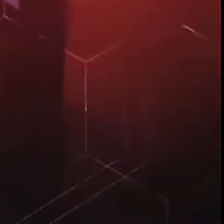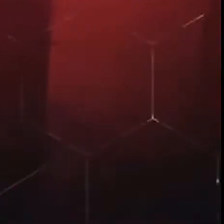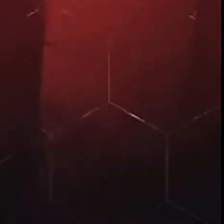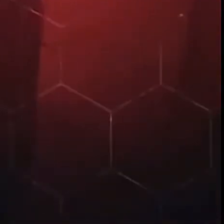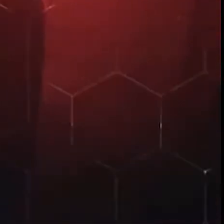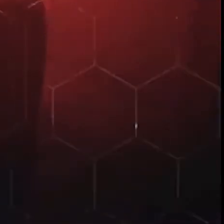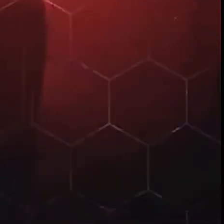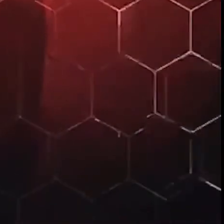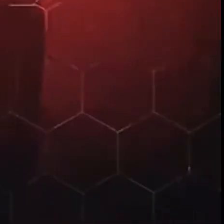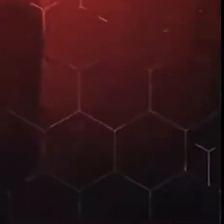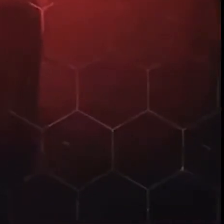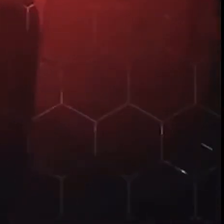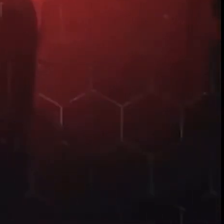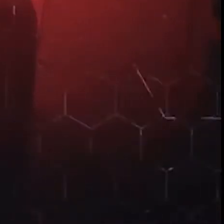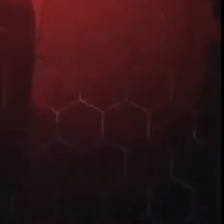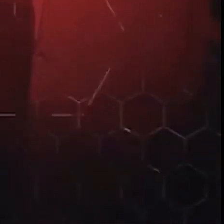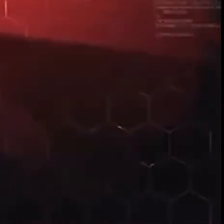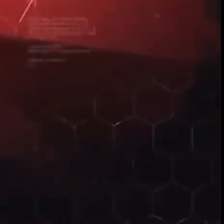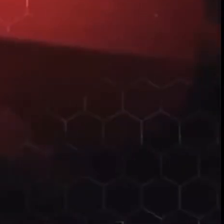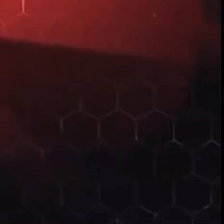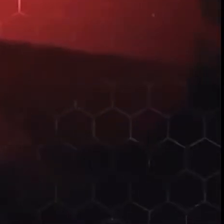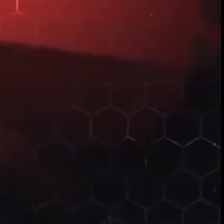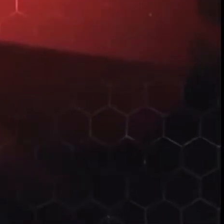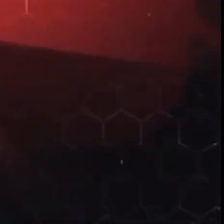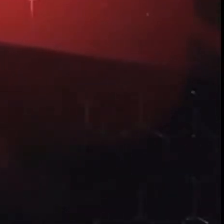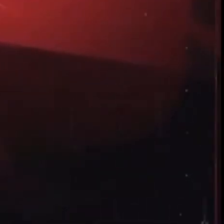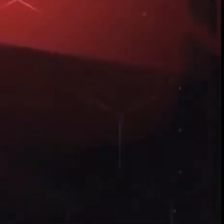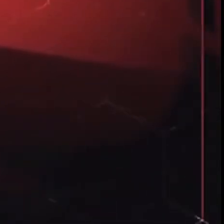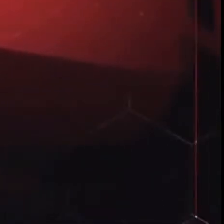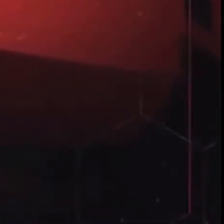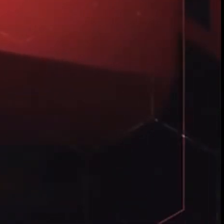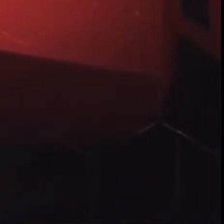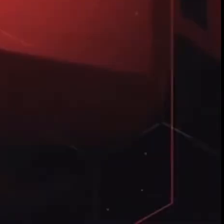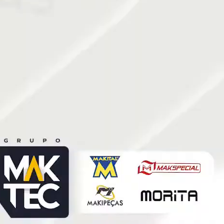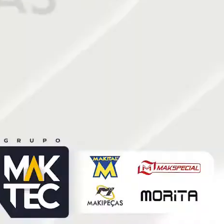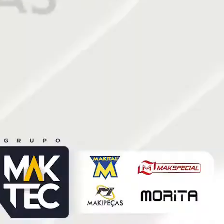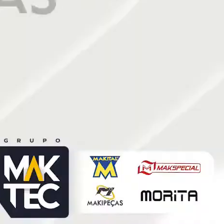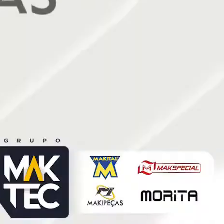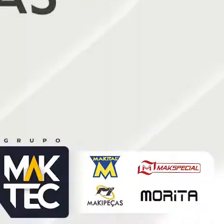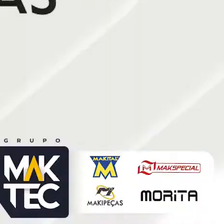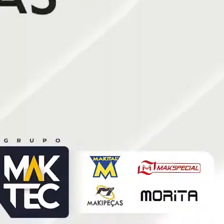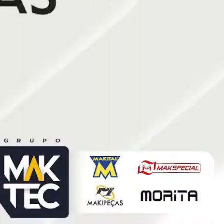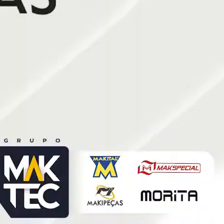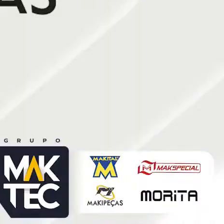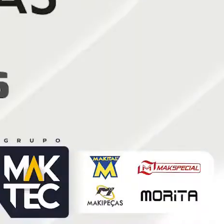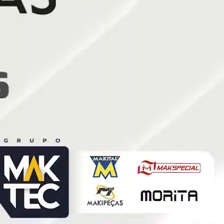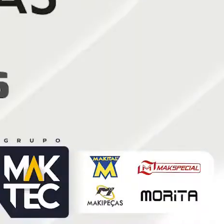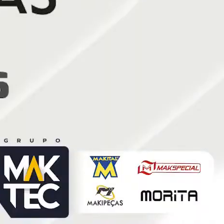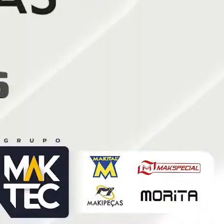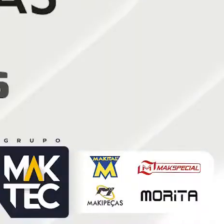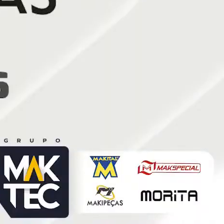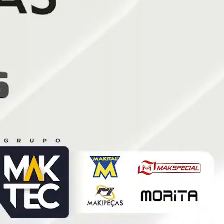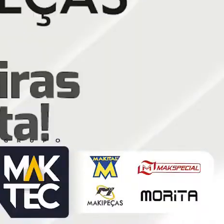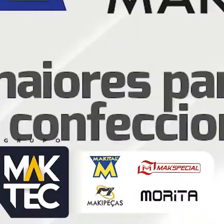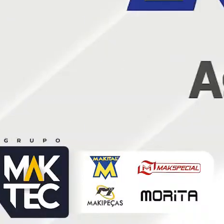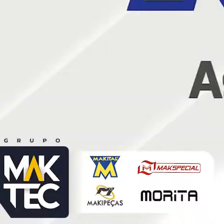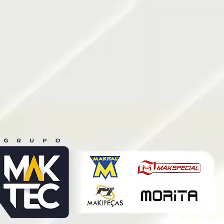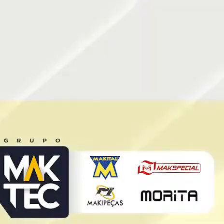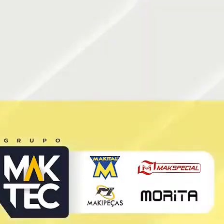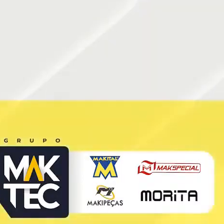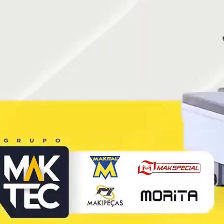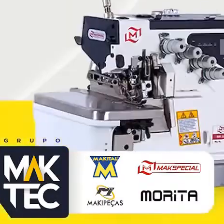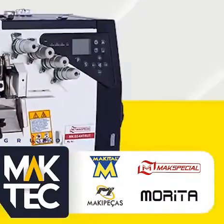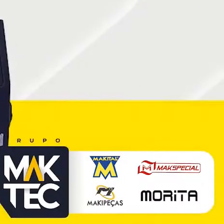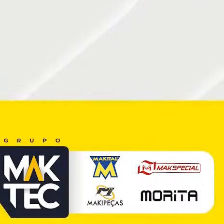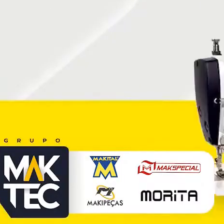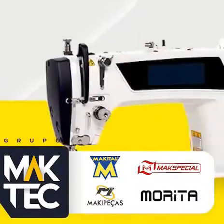819-8972-9790. Santa Cruz Online, agora mais próximo de você. A Mactal é a maior importadora de máquinas para a